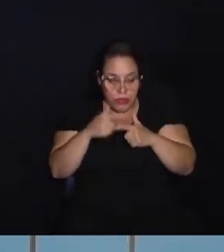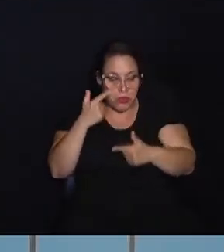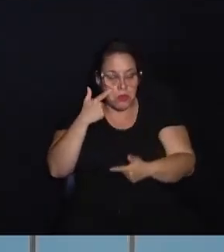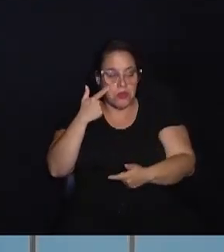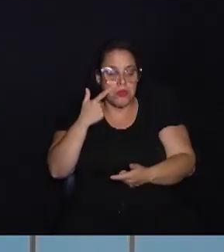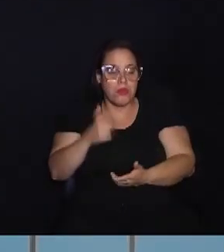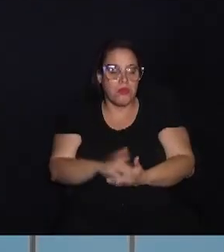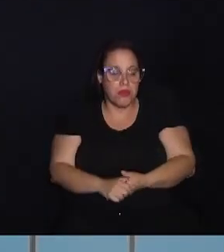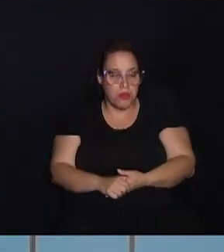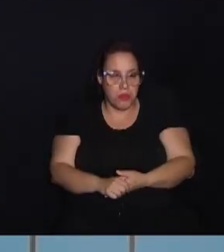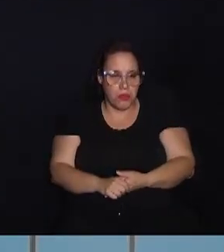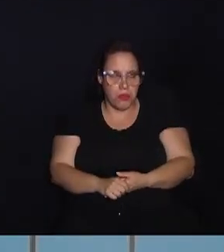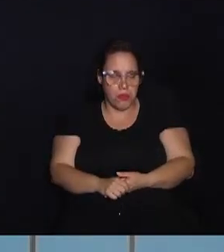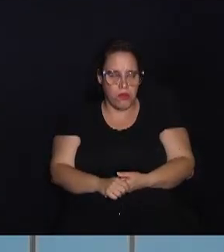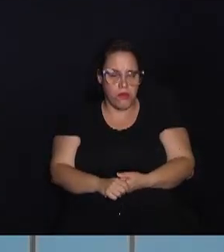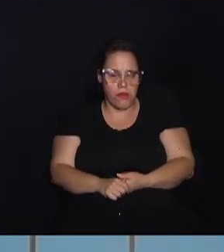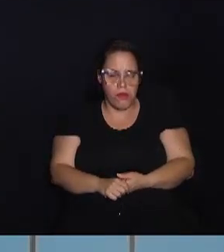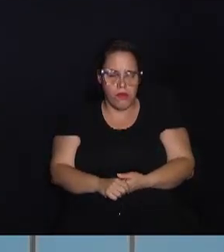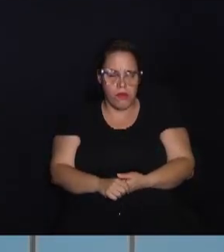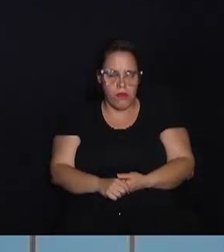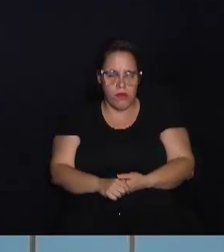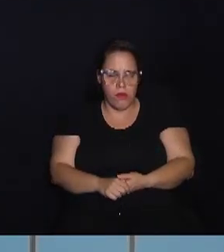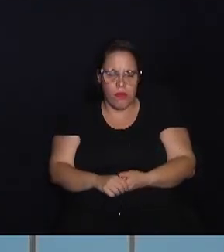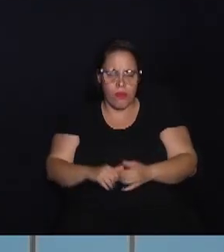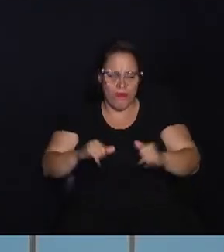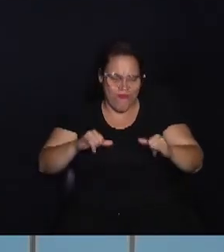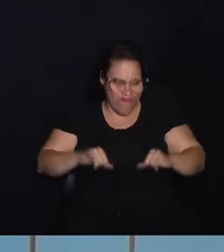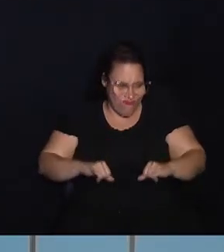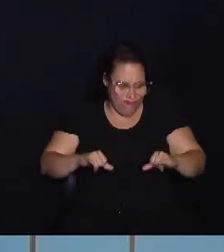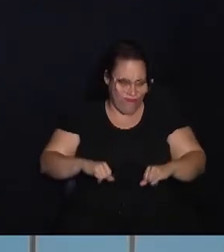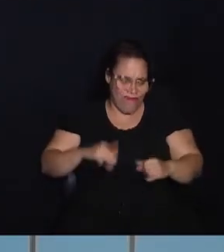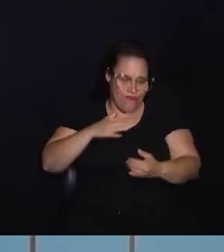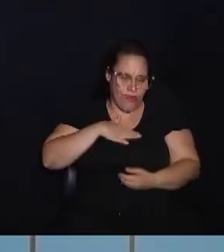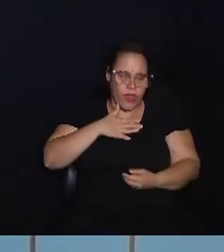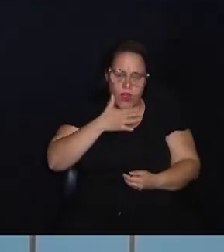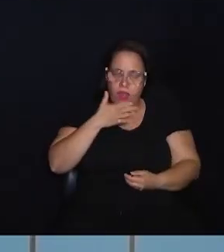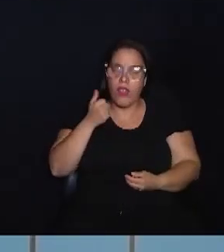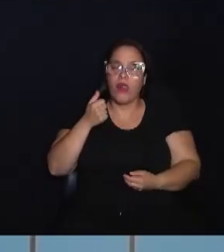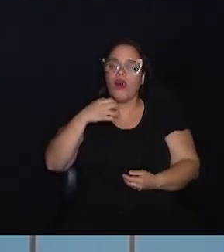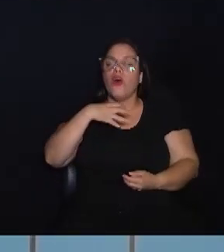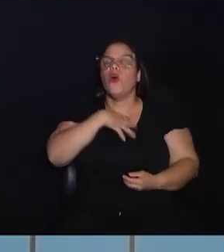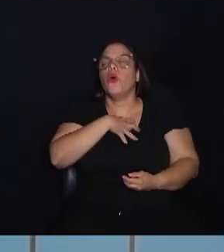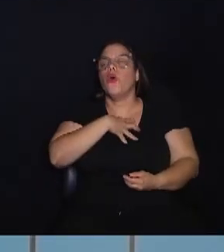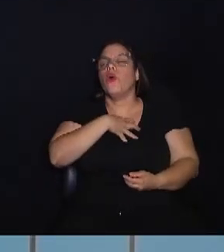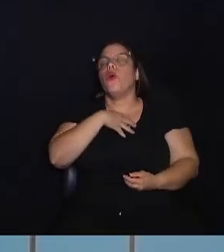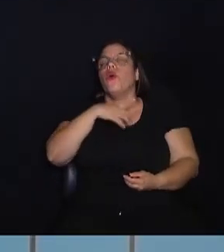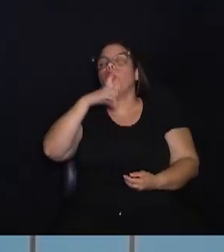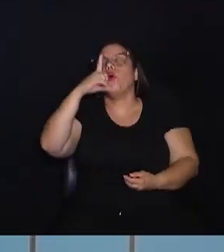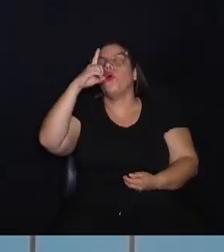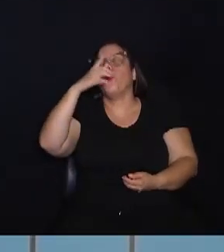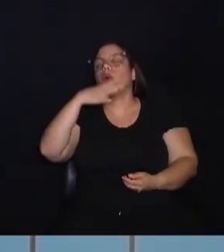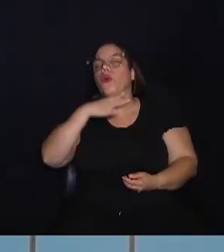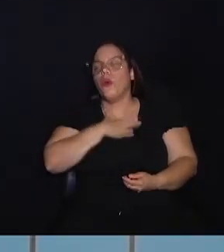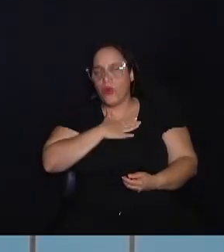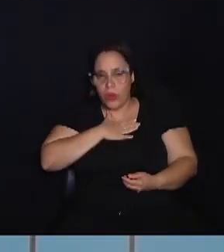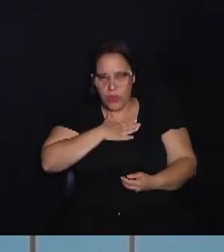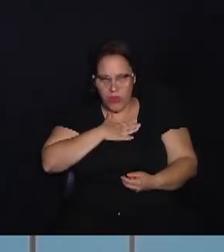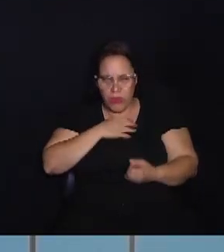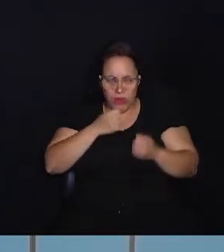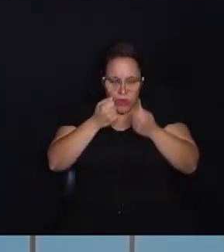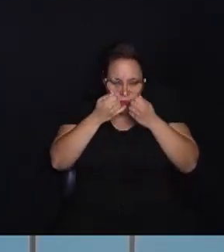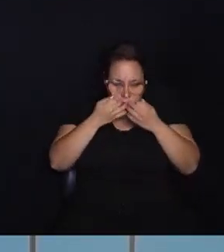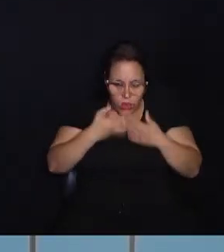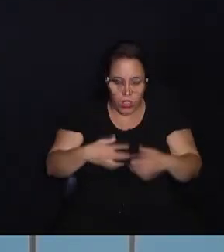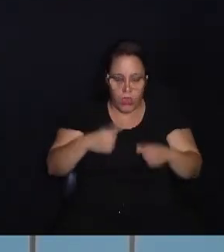assim, cara, o sofrimento para mim é um dos melhores sentimentos que Deus pode te dar. E eu vou te explicar por